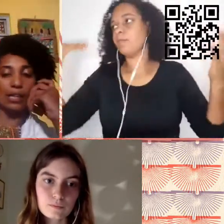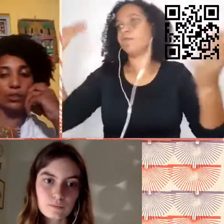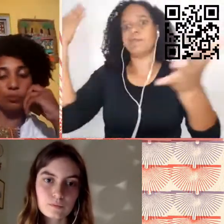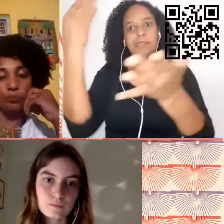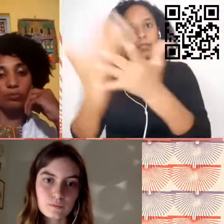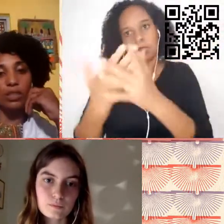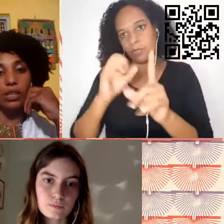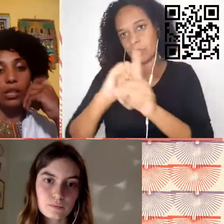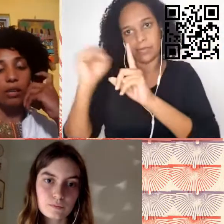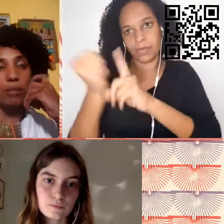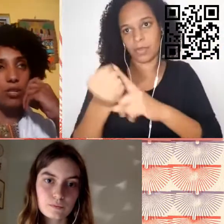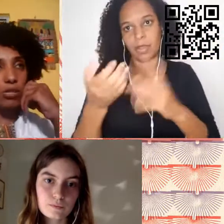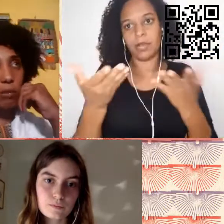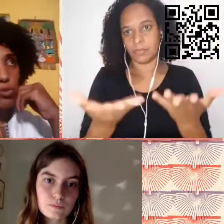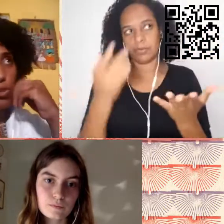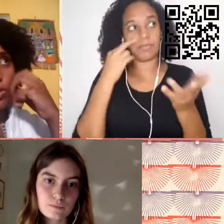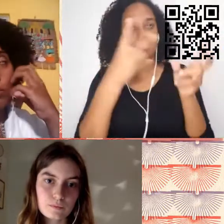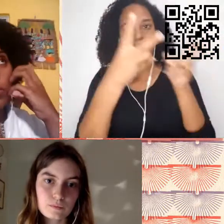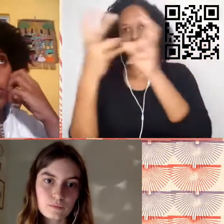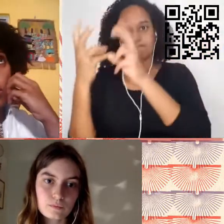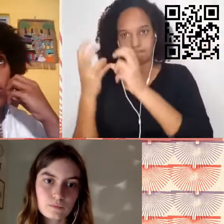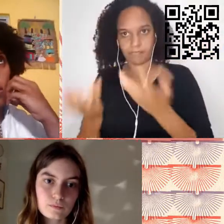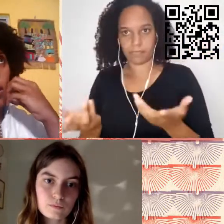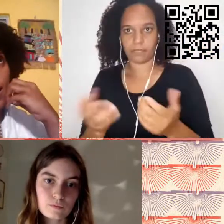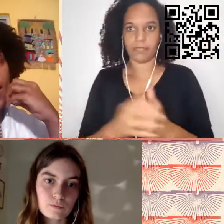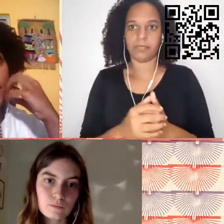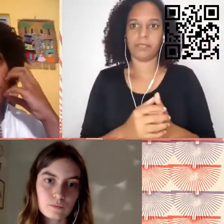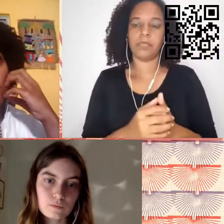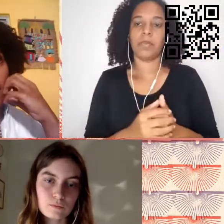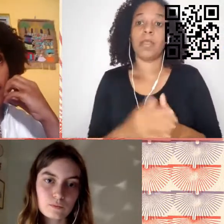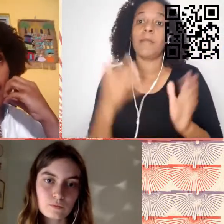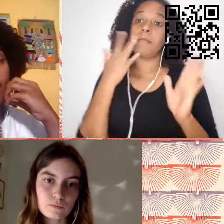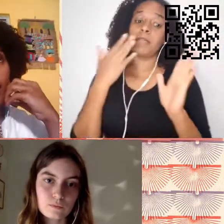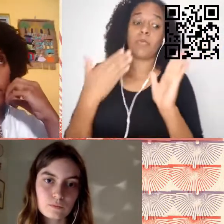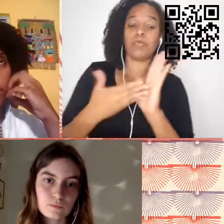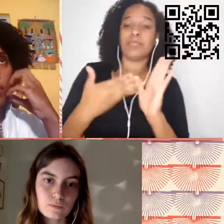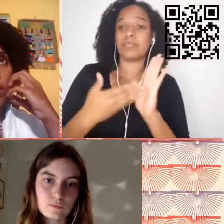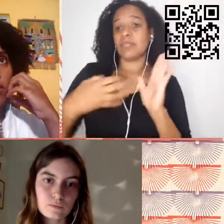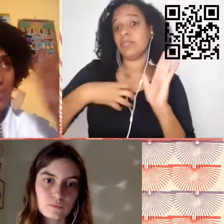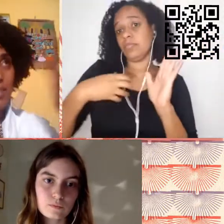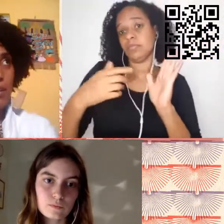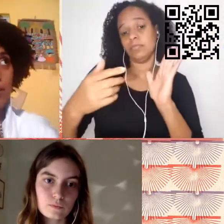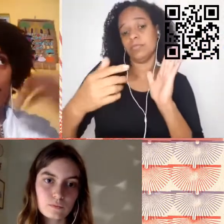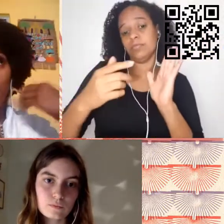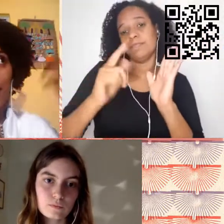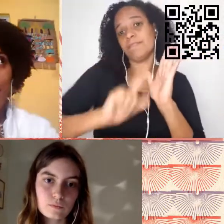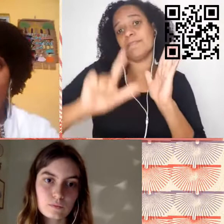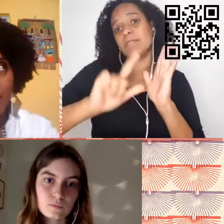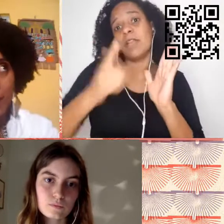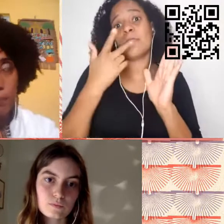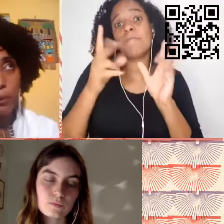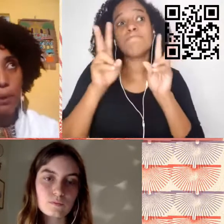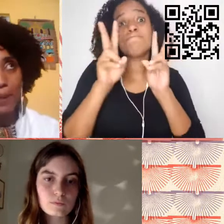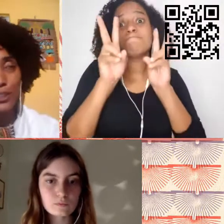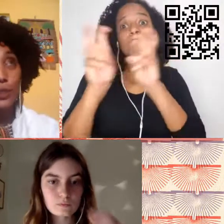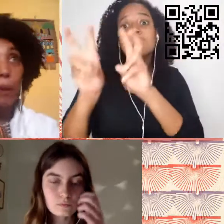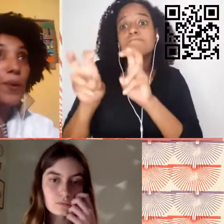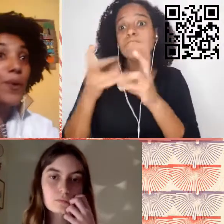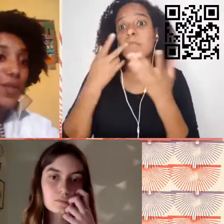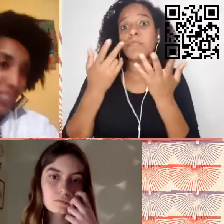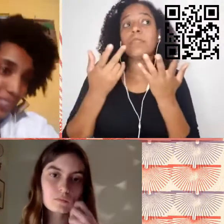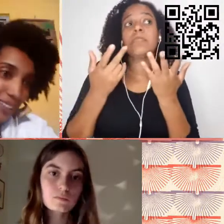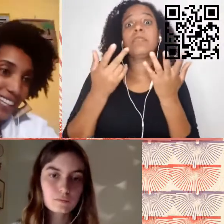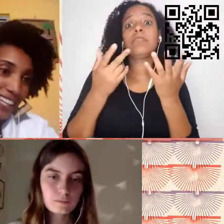sociedade. Mas nós temos hoje estilos literários que atendem temas literários que atendem essas